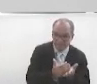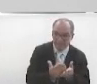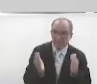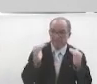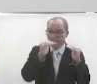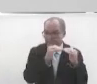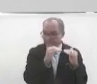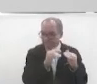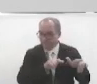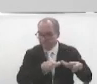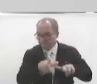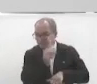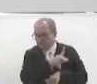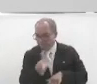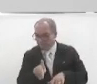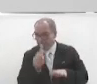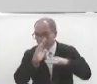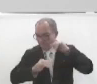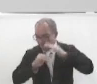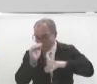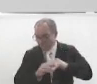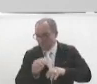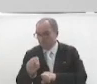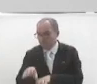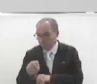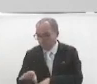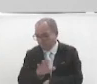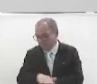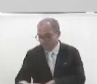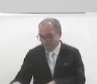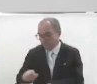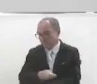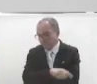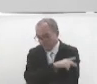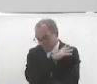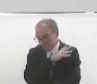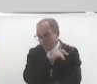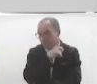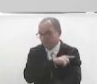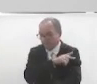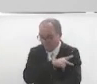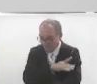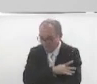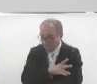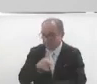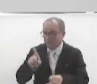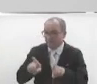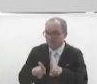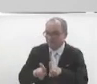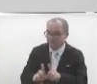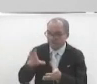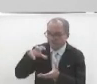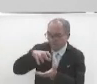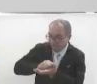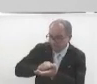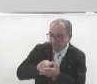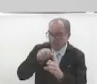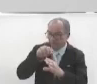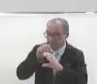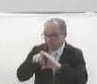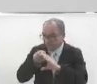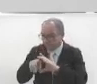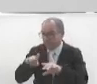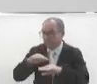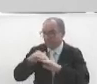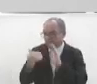dos profissionais da Educação Infantil Fundamental com fito de estabelecer novos parâmetros e remuneratórios os professores integrantes do quadro do magistério Municipal